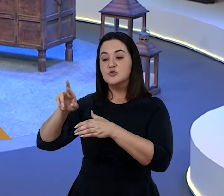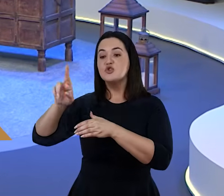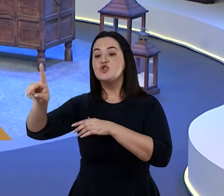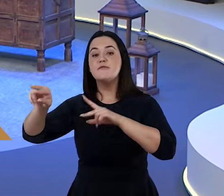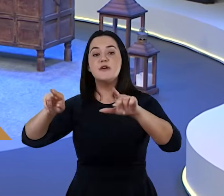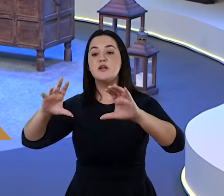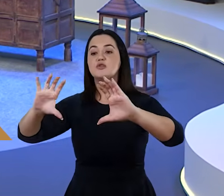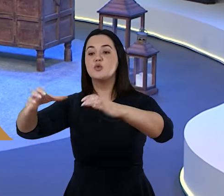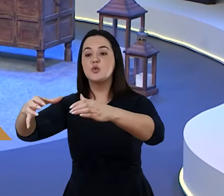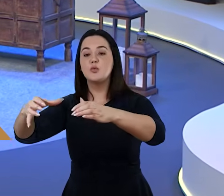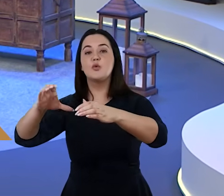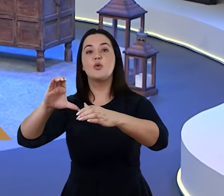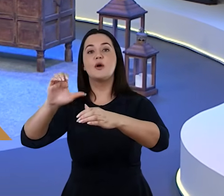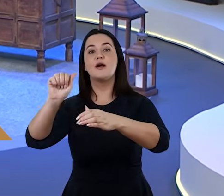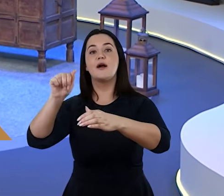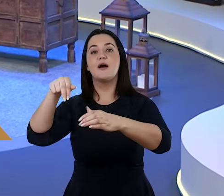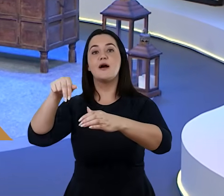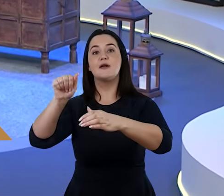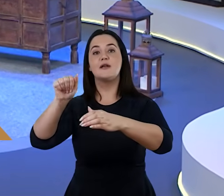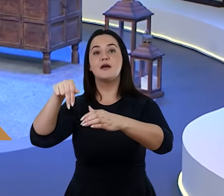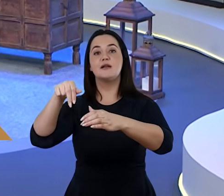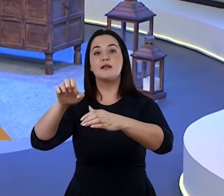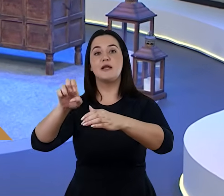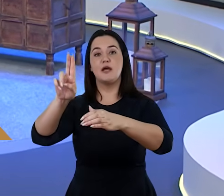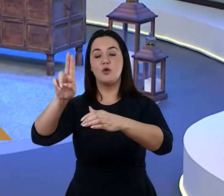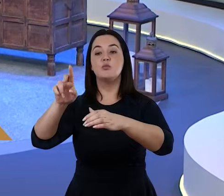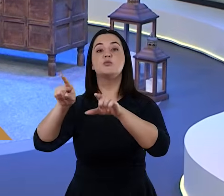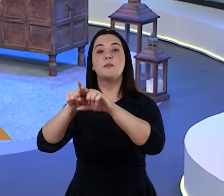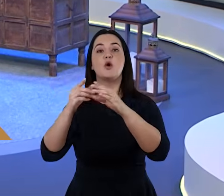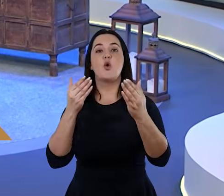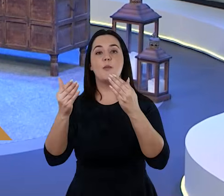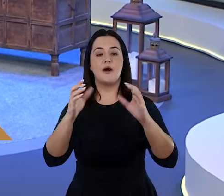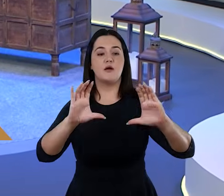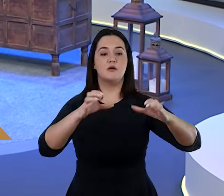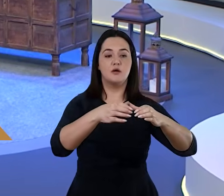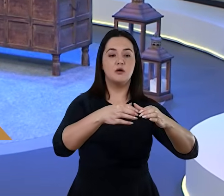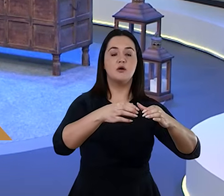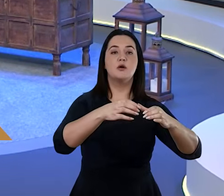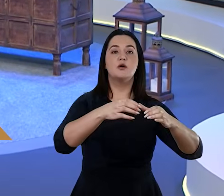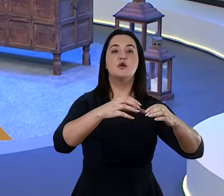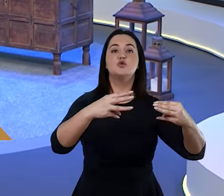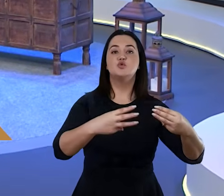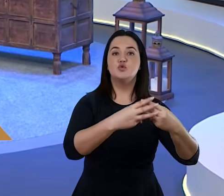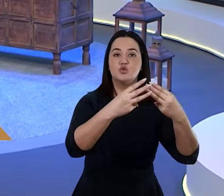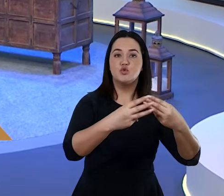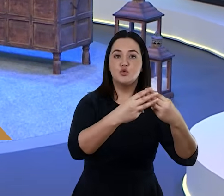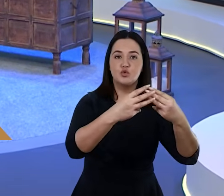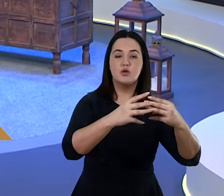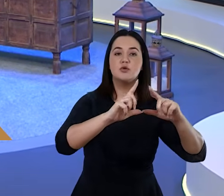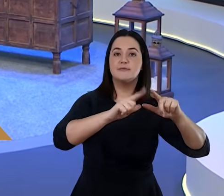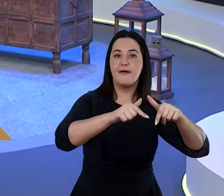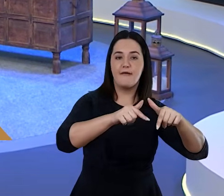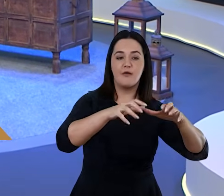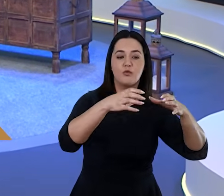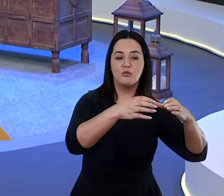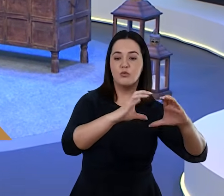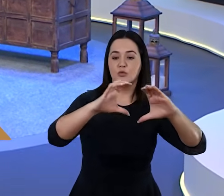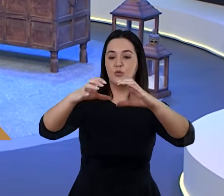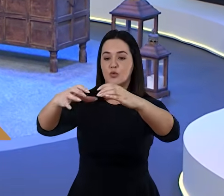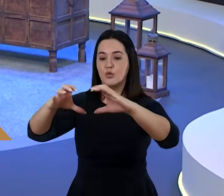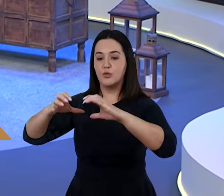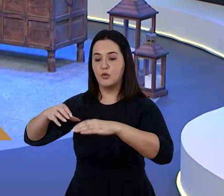chegarem até ali, e os primeiros cananeus, e também a diferença entre os filisteus e os judeus, ou seja, estou falando de 3 grupos: